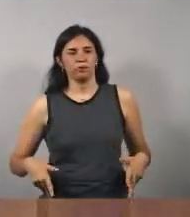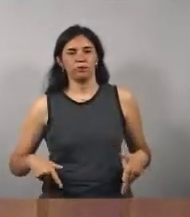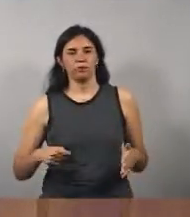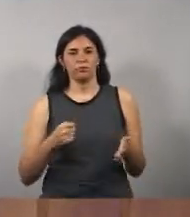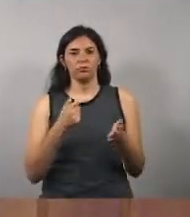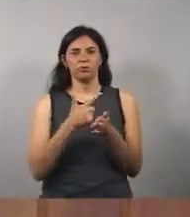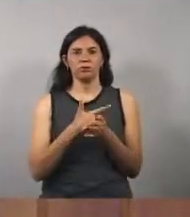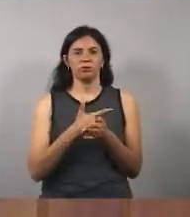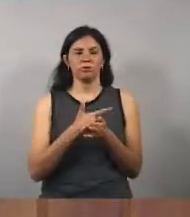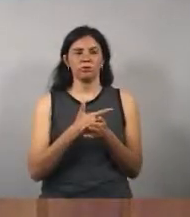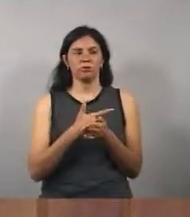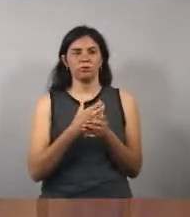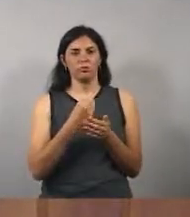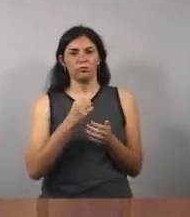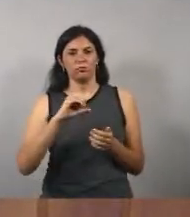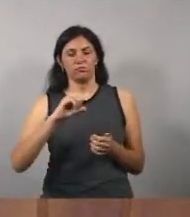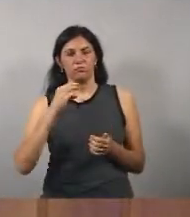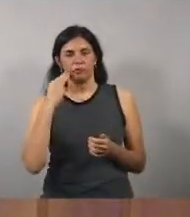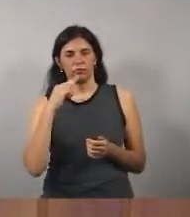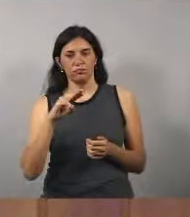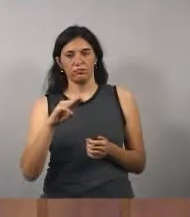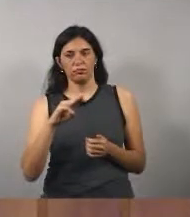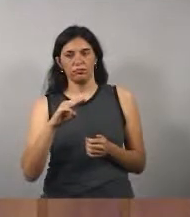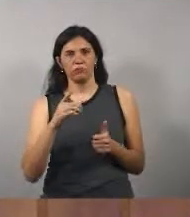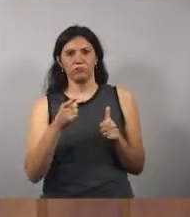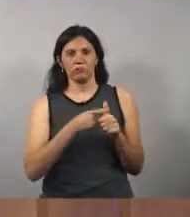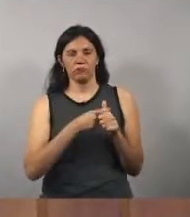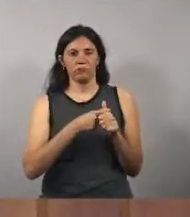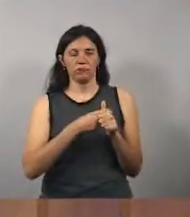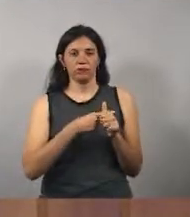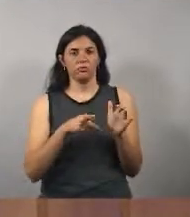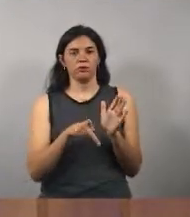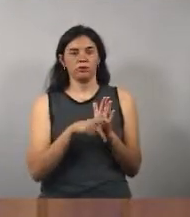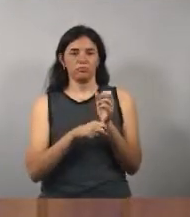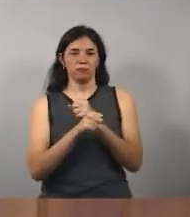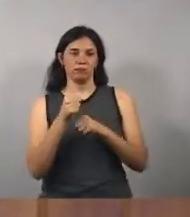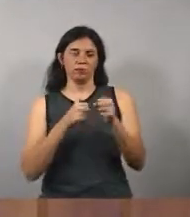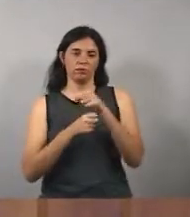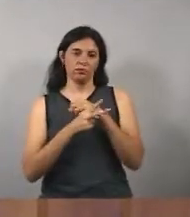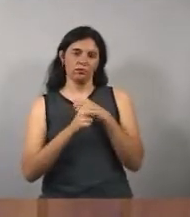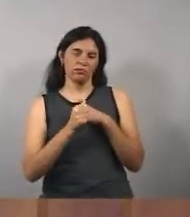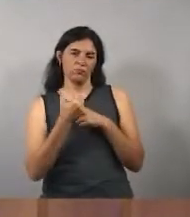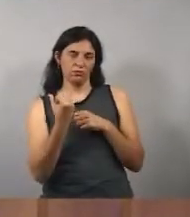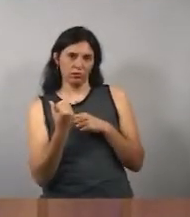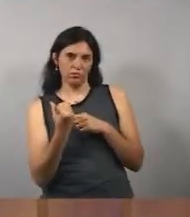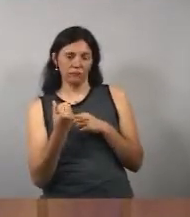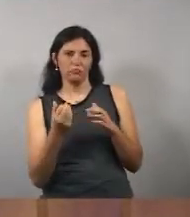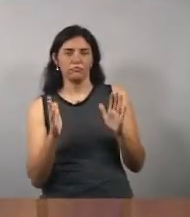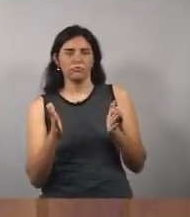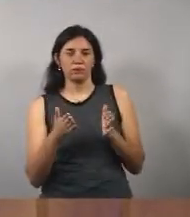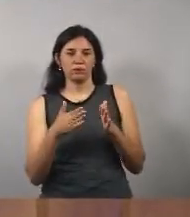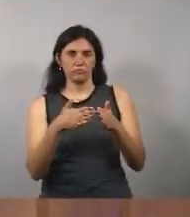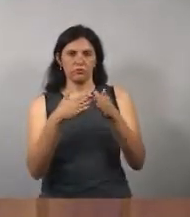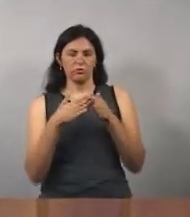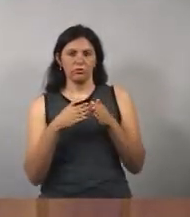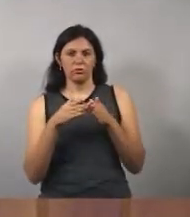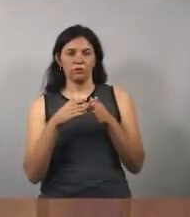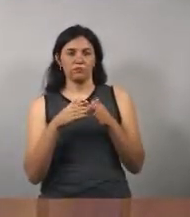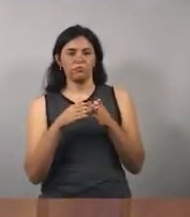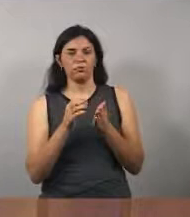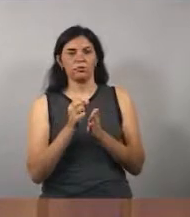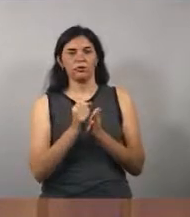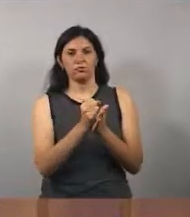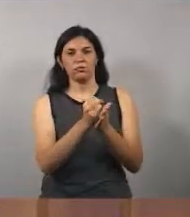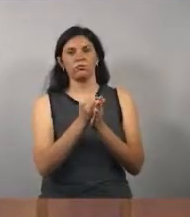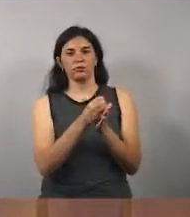pagou R$69 milhões de restos a pagar do ano de 2016. Agora, o que se pede nesse requerimento? Foi